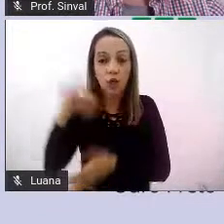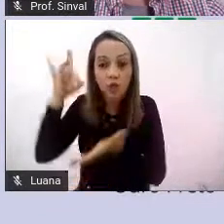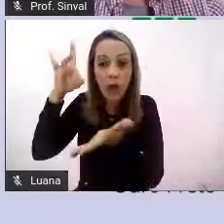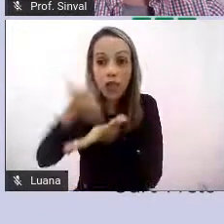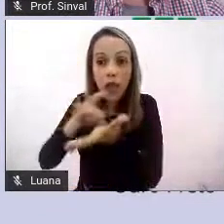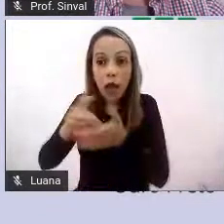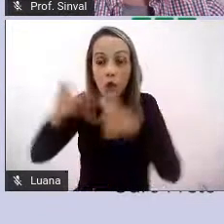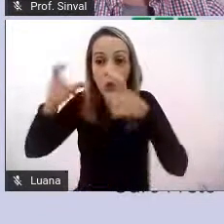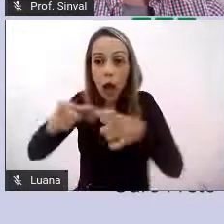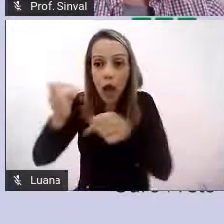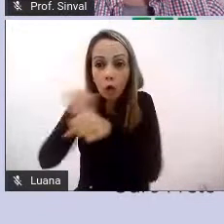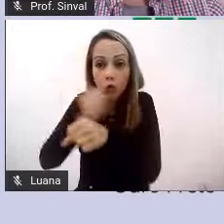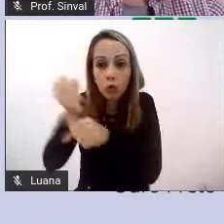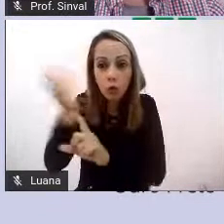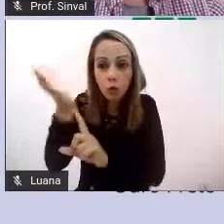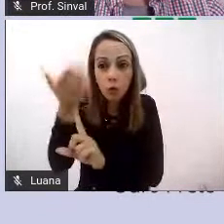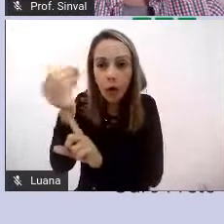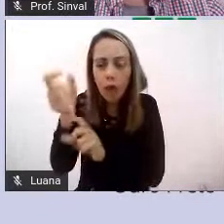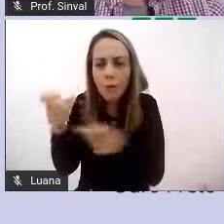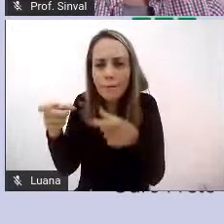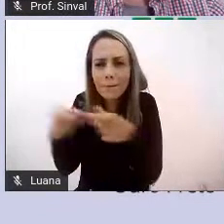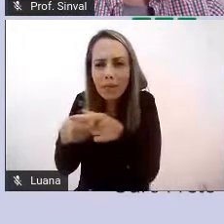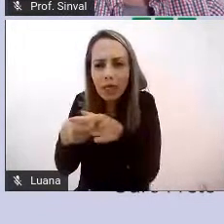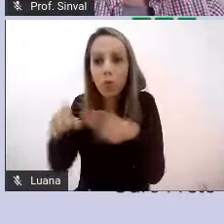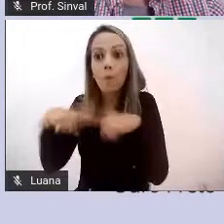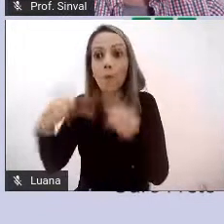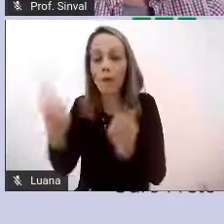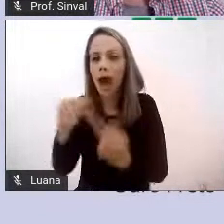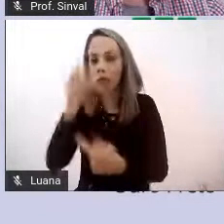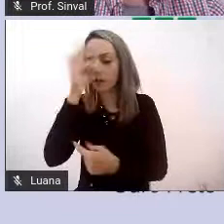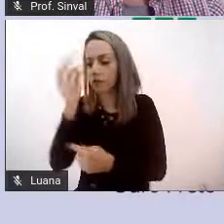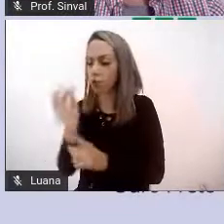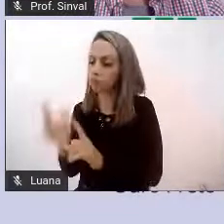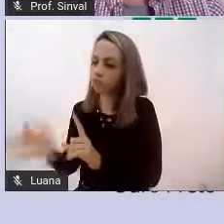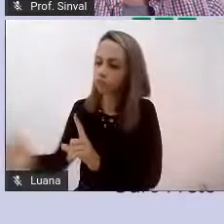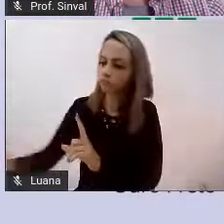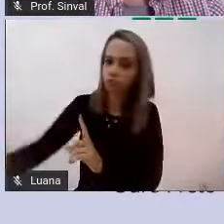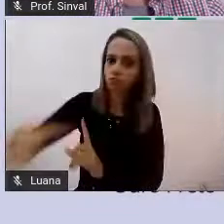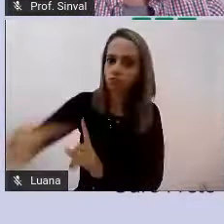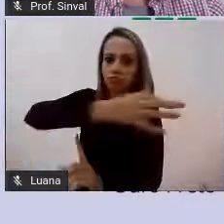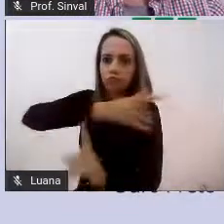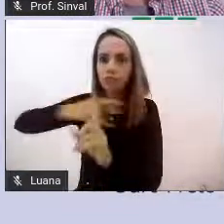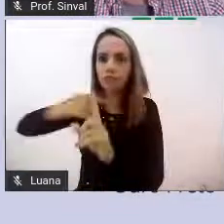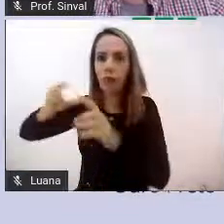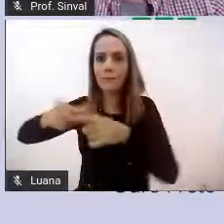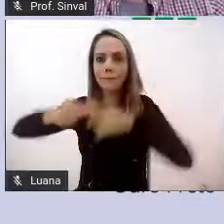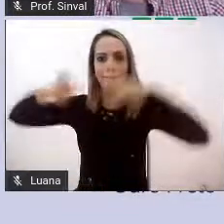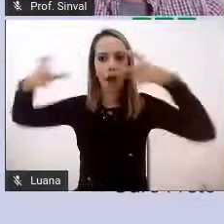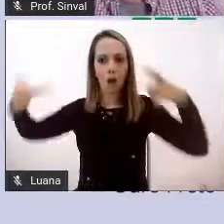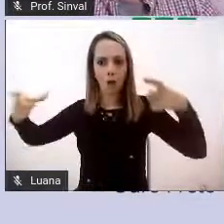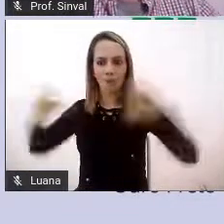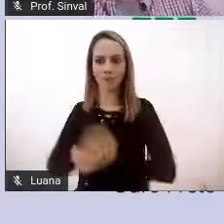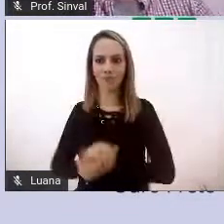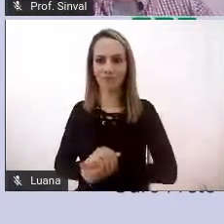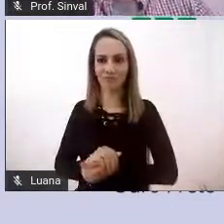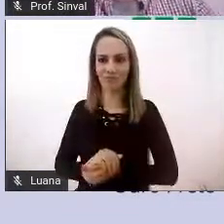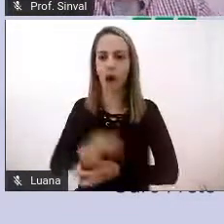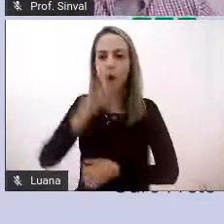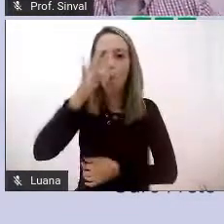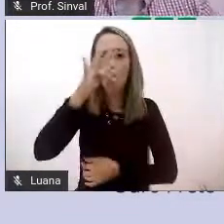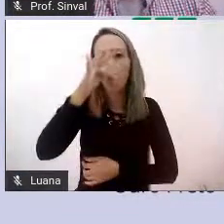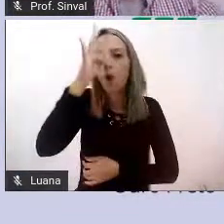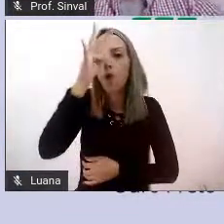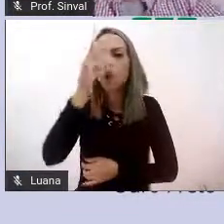E esse jardim, ele vai servir para três coisas. Primeiro, para o embelezamento dessa área